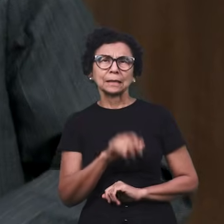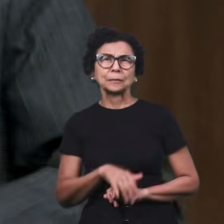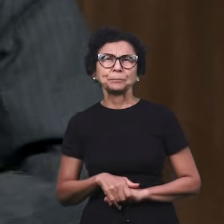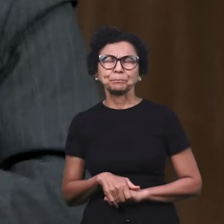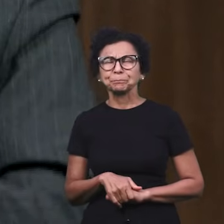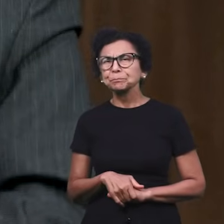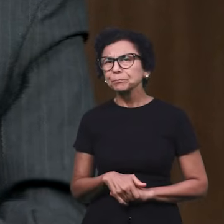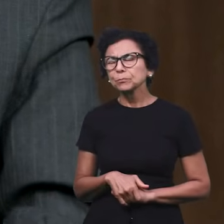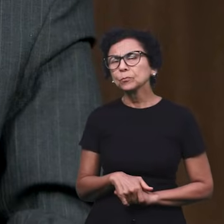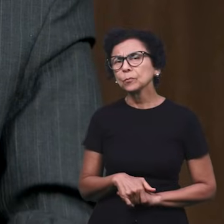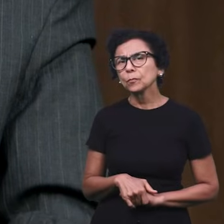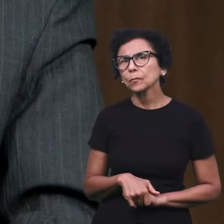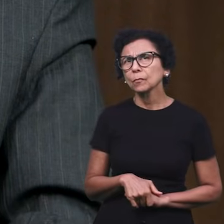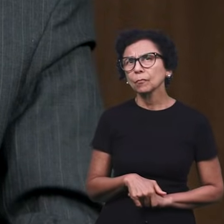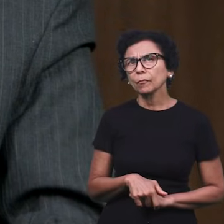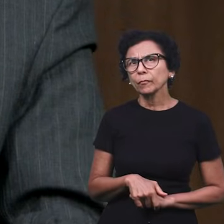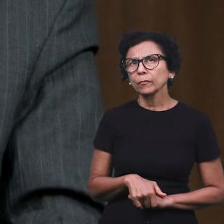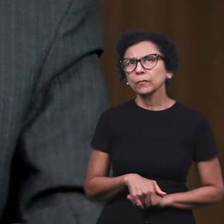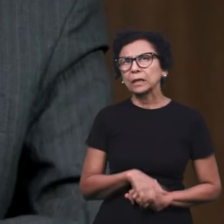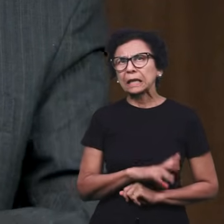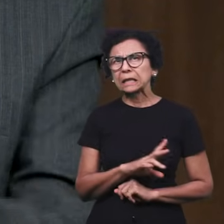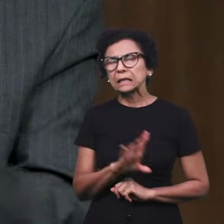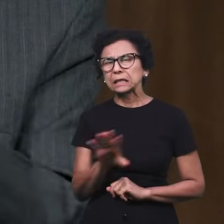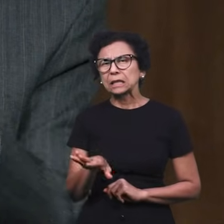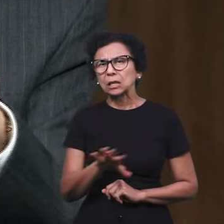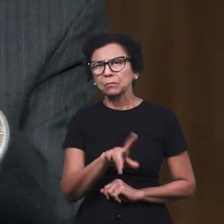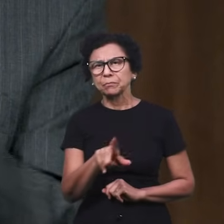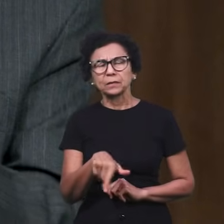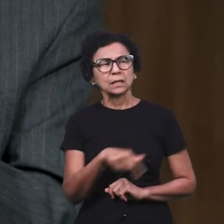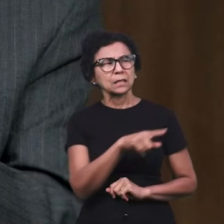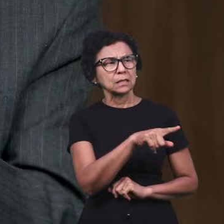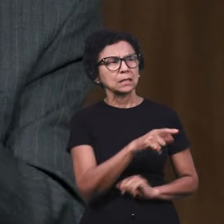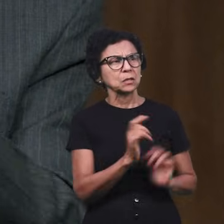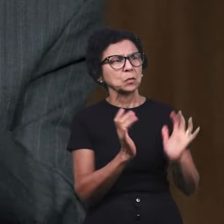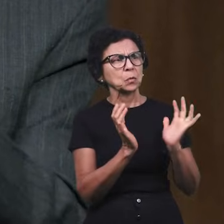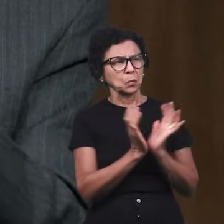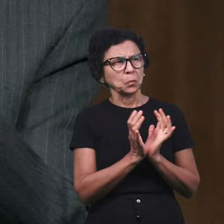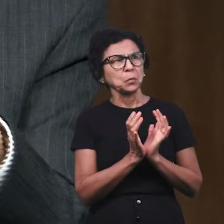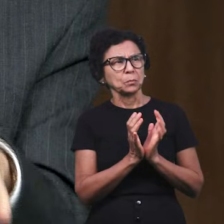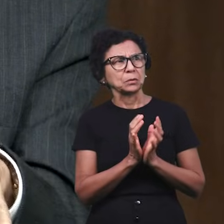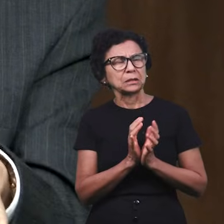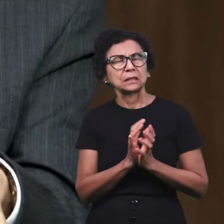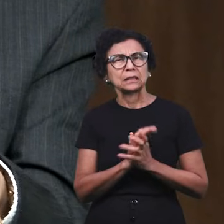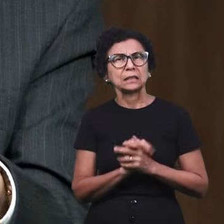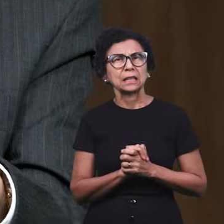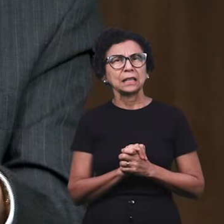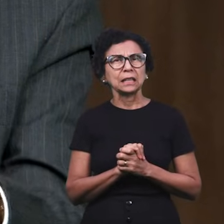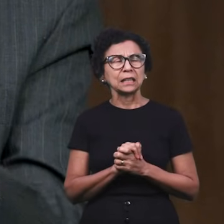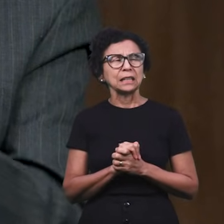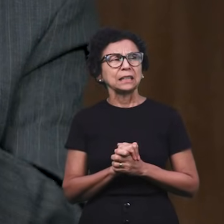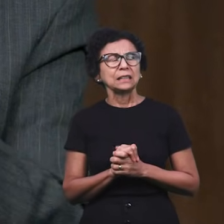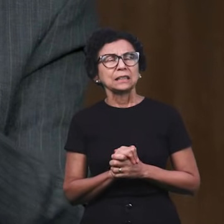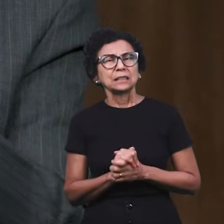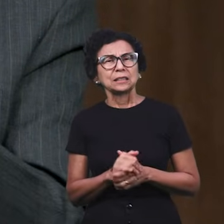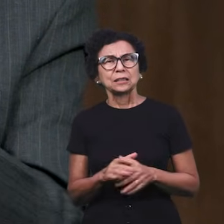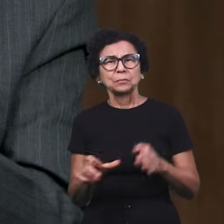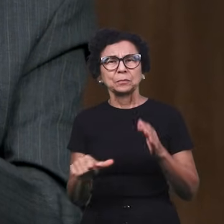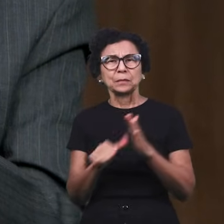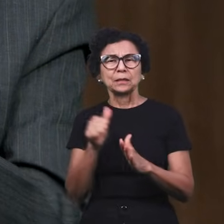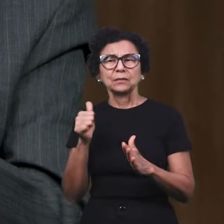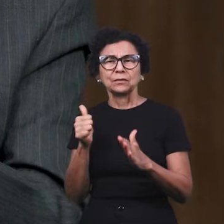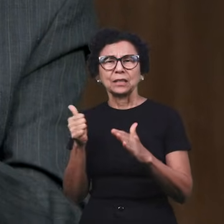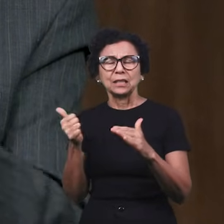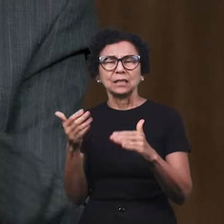grupo, eles pisaram lá pela primeira vez, vamos dizer assim, esses puritanos que chegaram lá, depois se